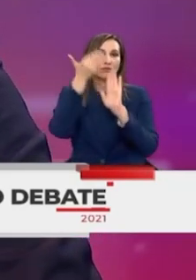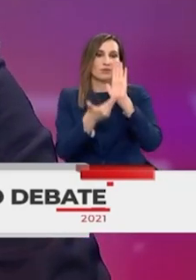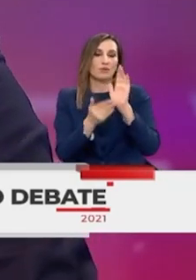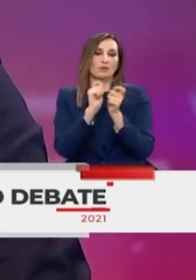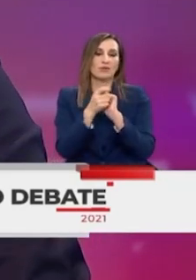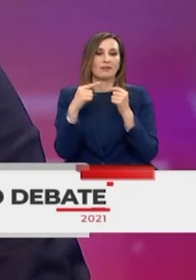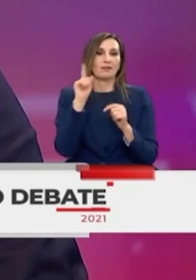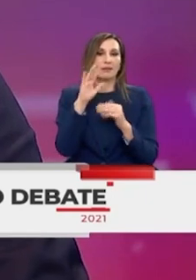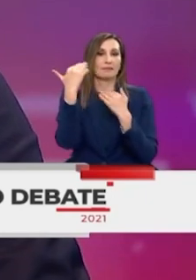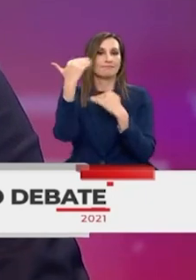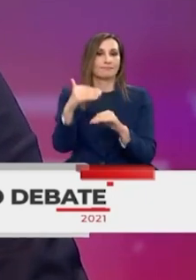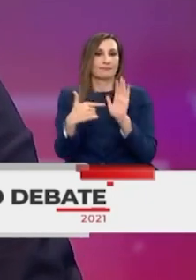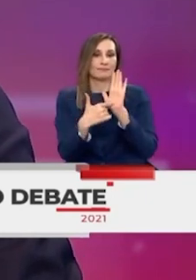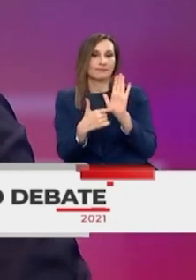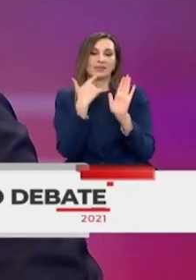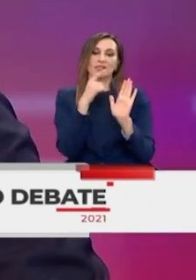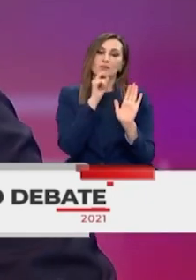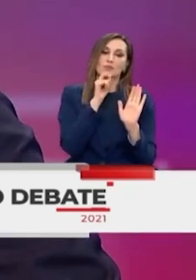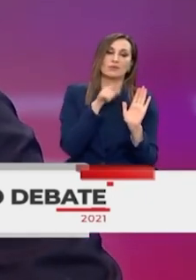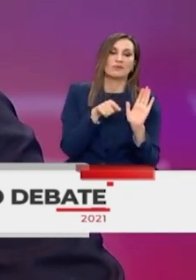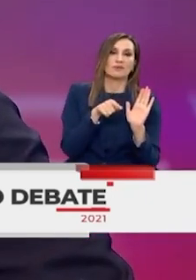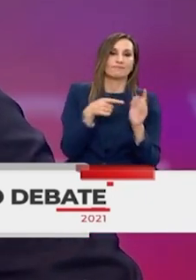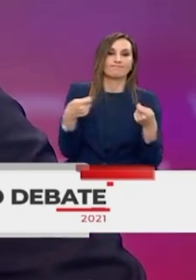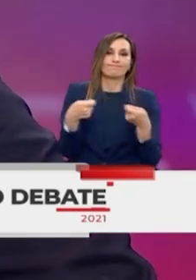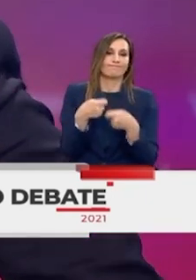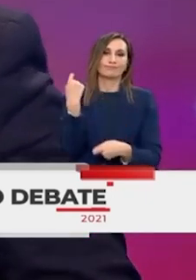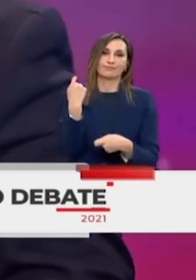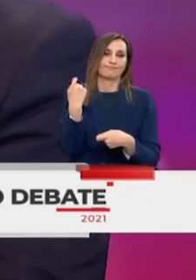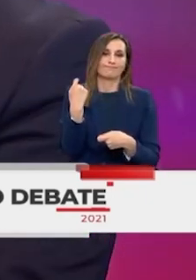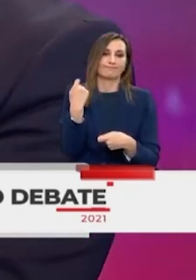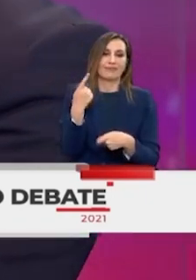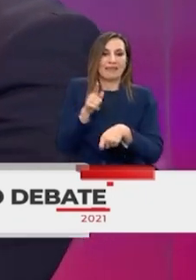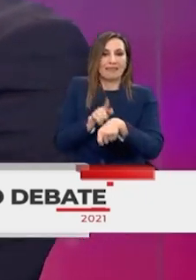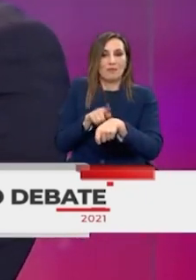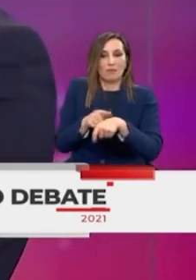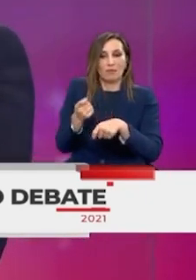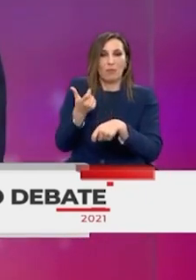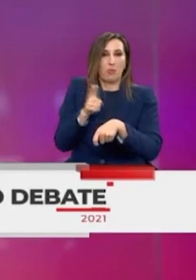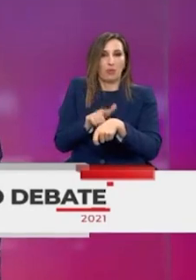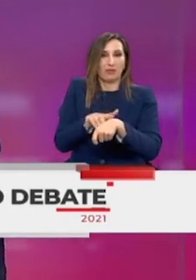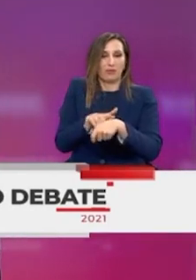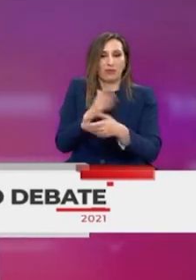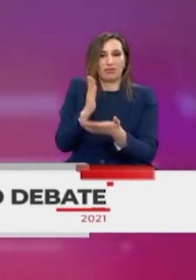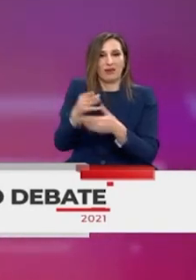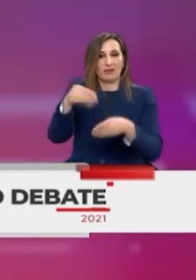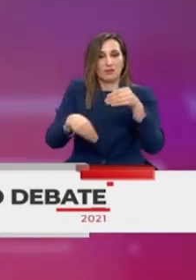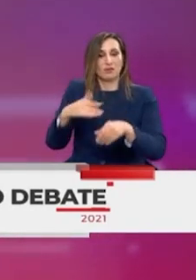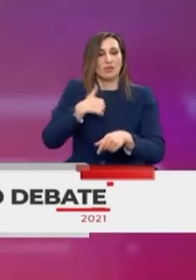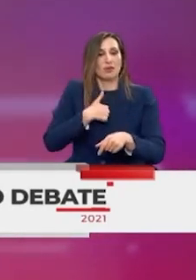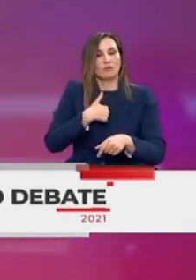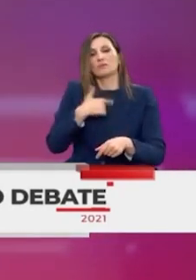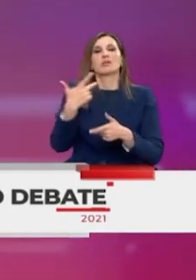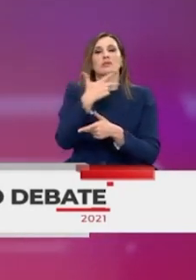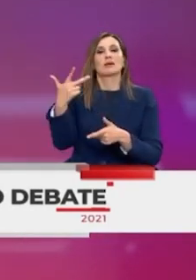constitucional tem prazos que estão estabelecidos e que provavelmente não se coadunarão com o pouco tempo que existe até lá. Da minha parte,